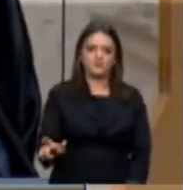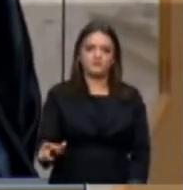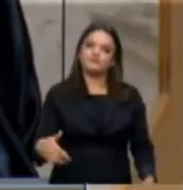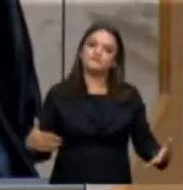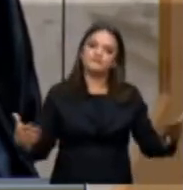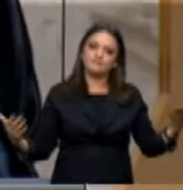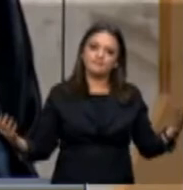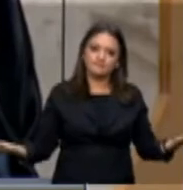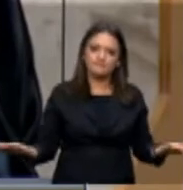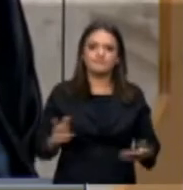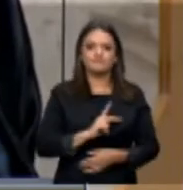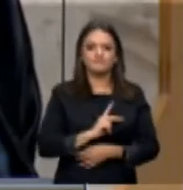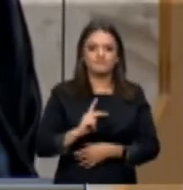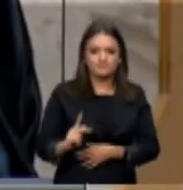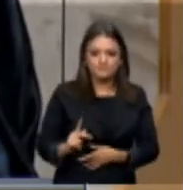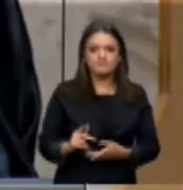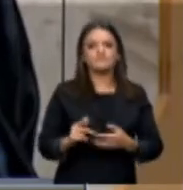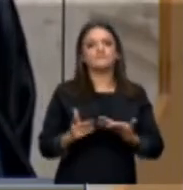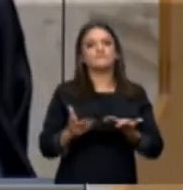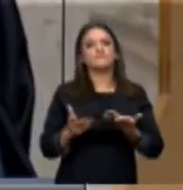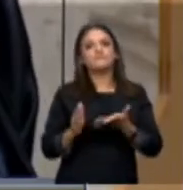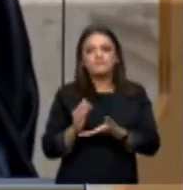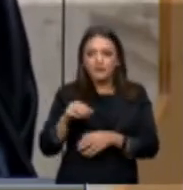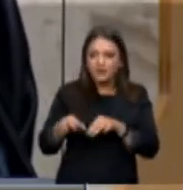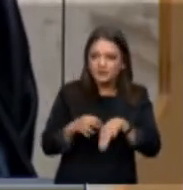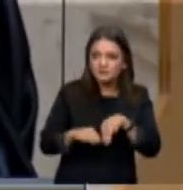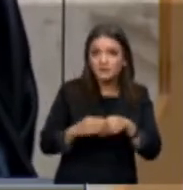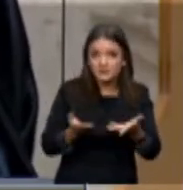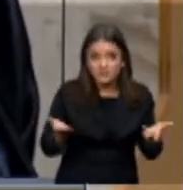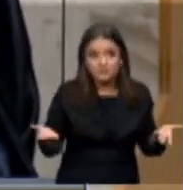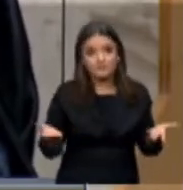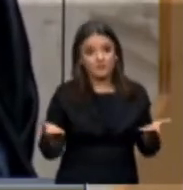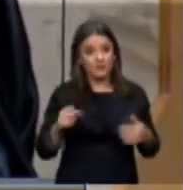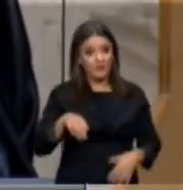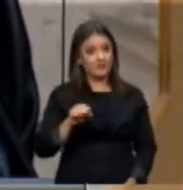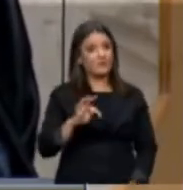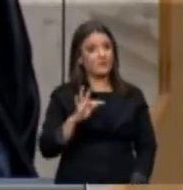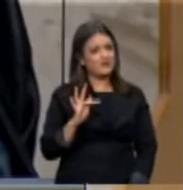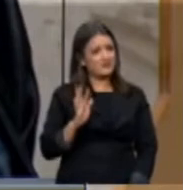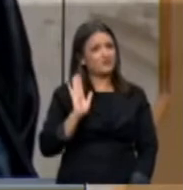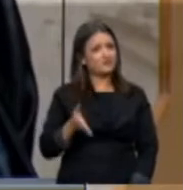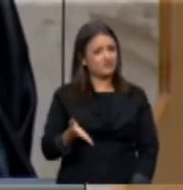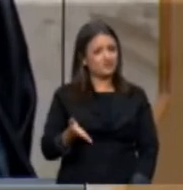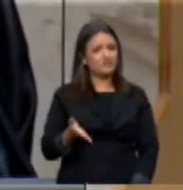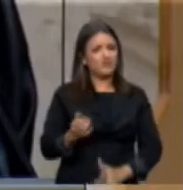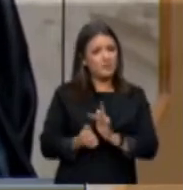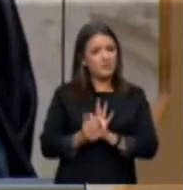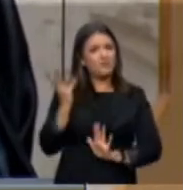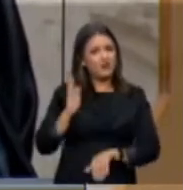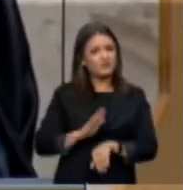Senhora presidente, senhoras ministras, senhores ministros, essa Corte de há muito já registrou que